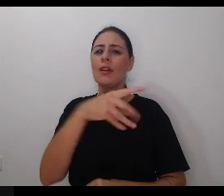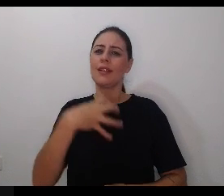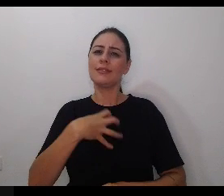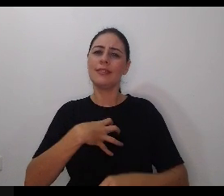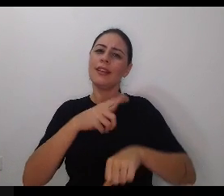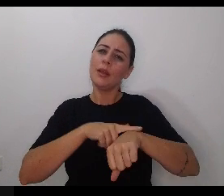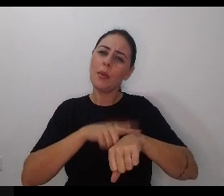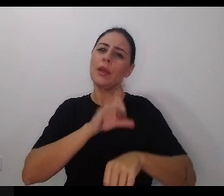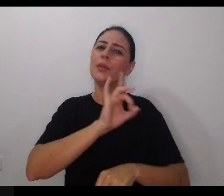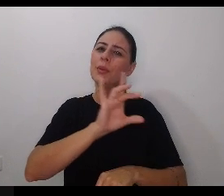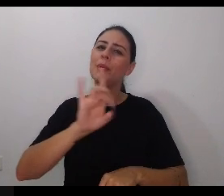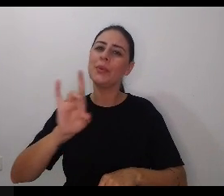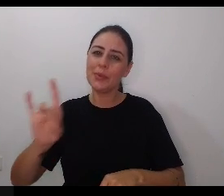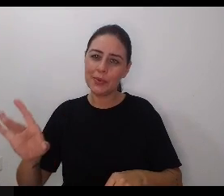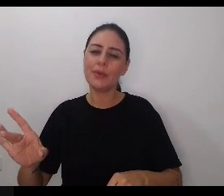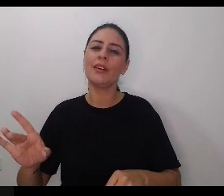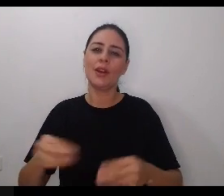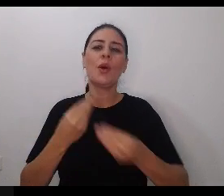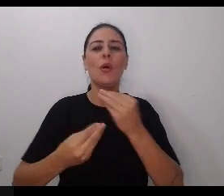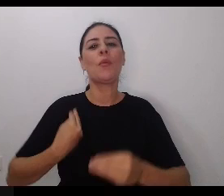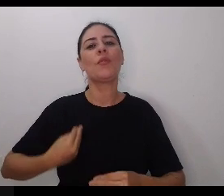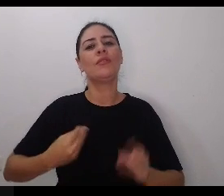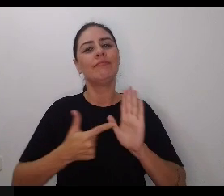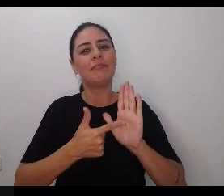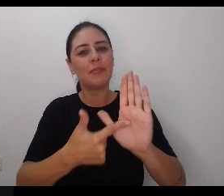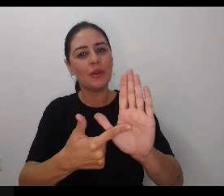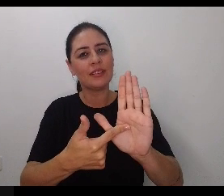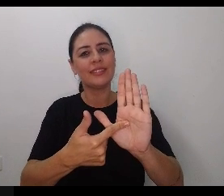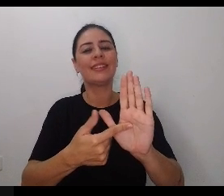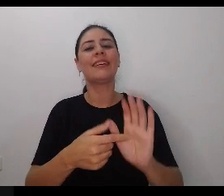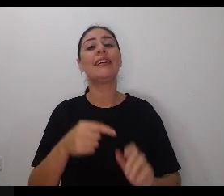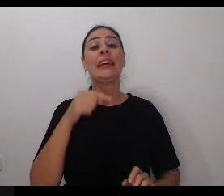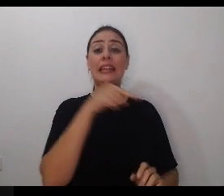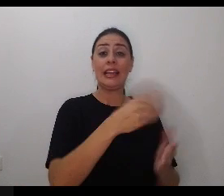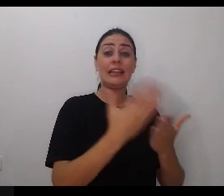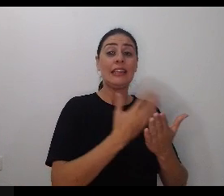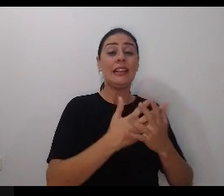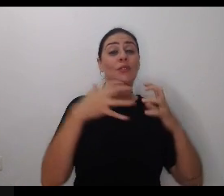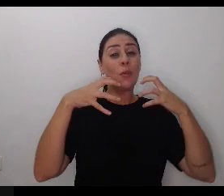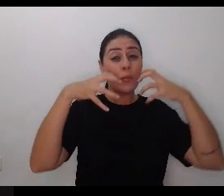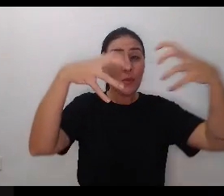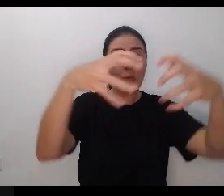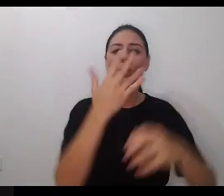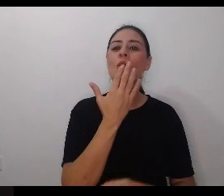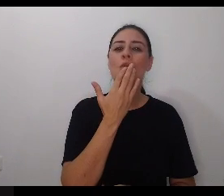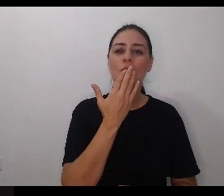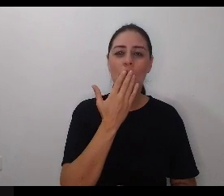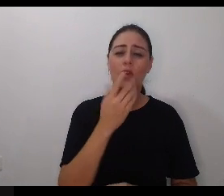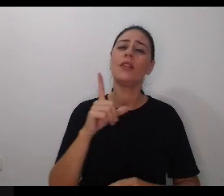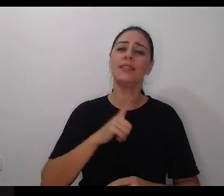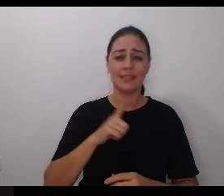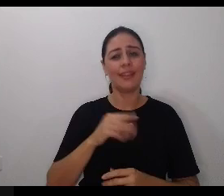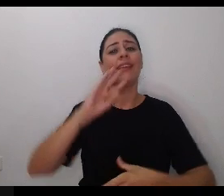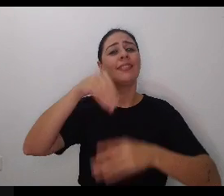ela se sente em cada momento, em quais situações da vida dela que isso aparece, né. E aí, desse livro do Monstro